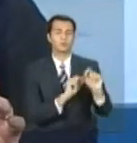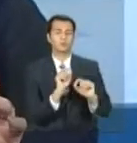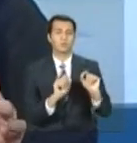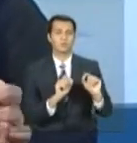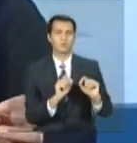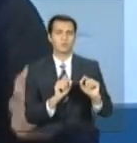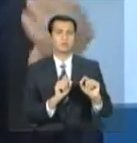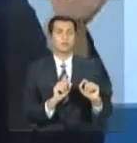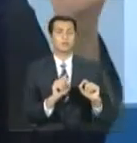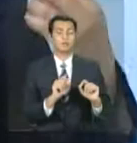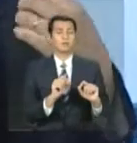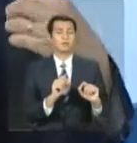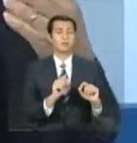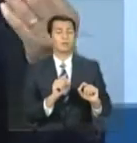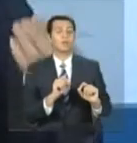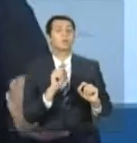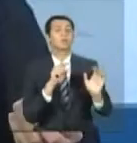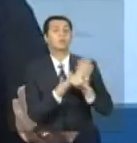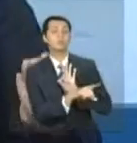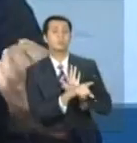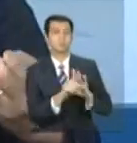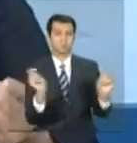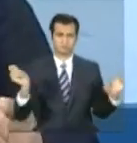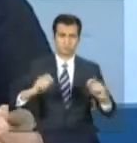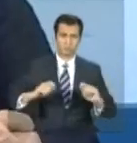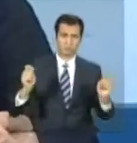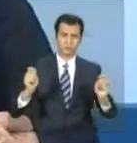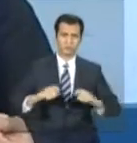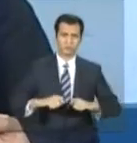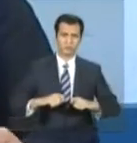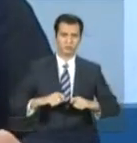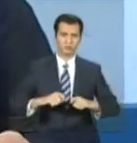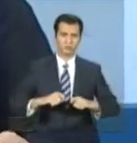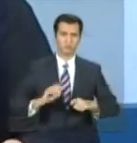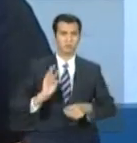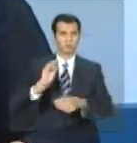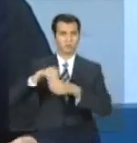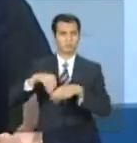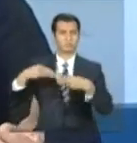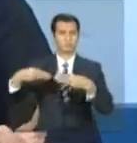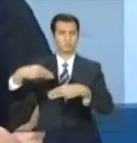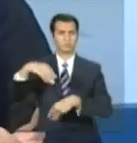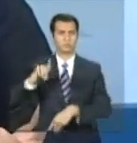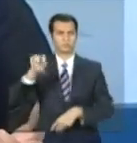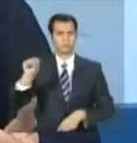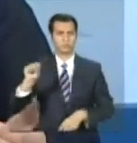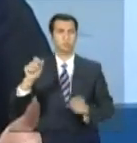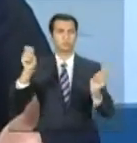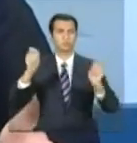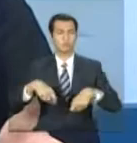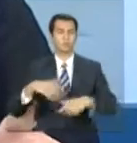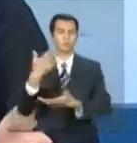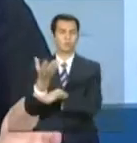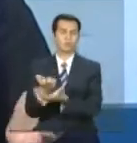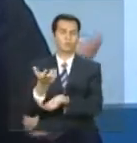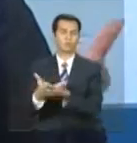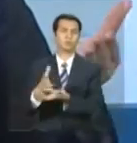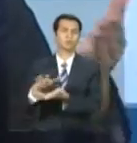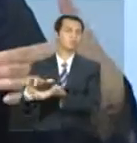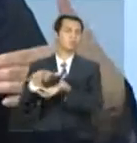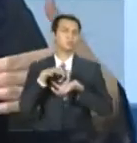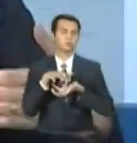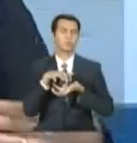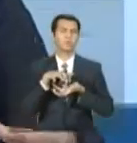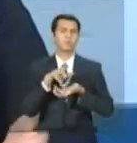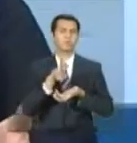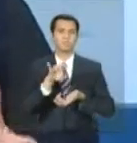faz. Ele quer saber se é possível que ele consiga no Ministério a base de dados da versão 6. Segundo ele, é para